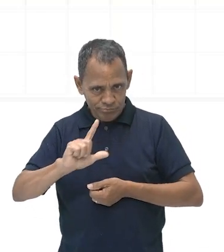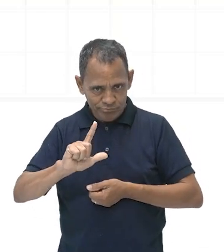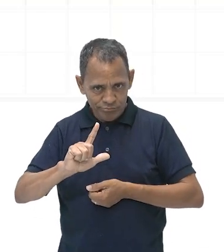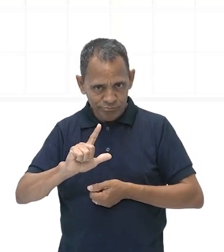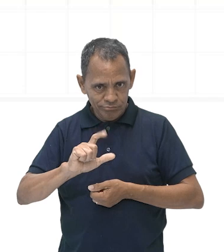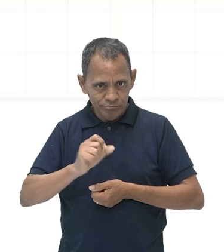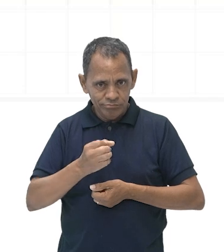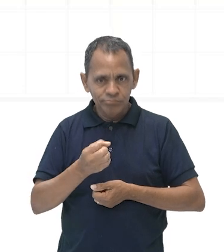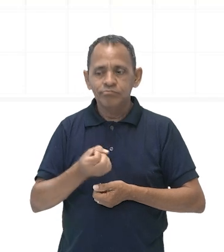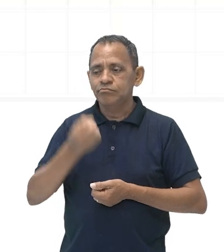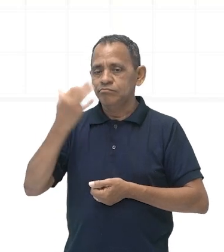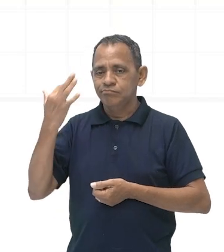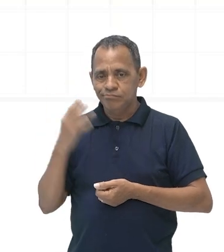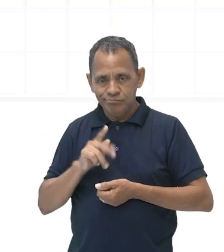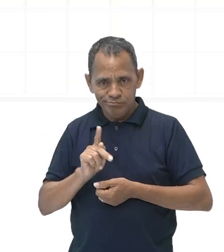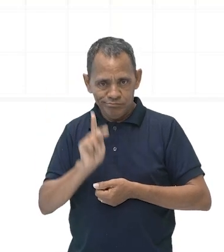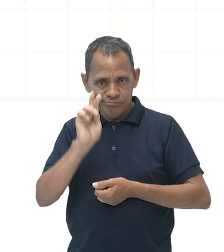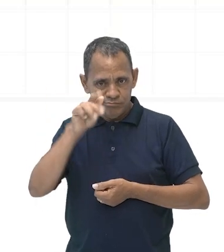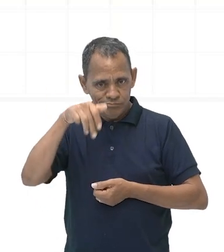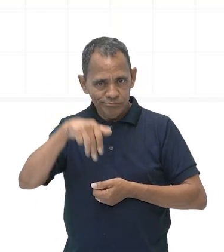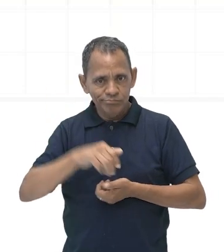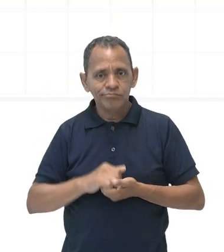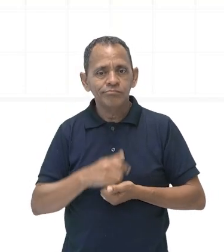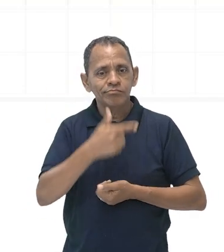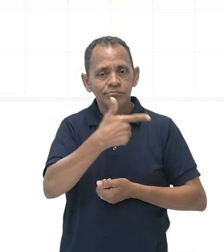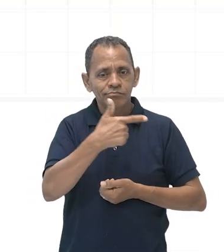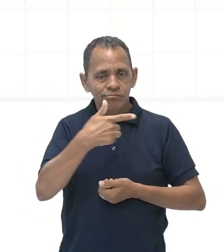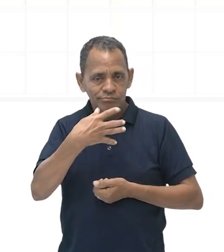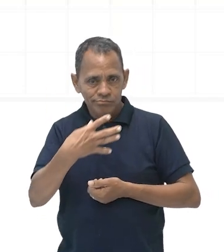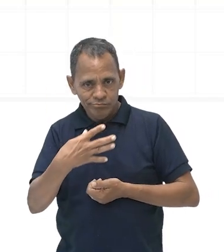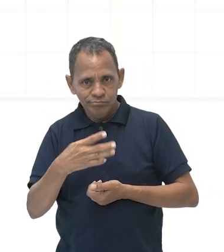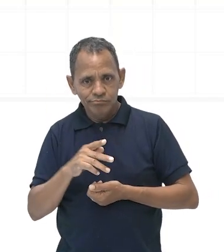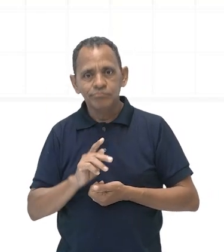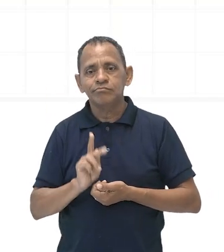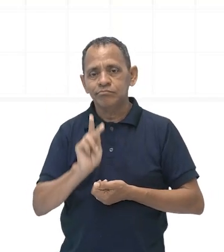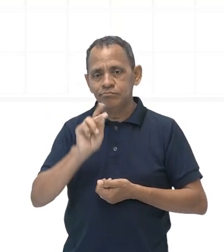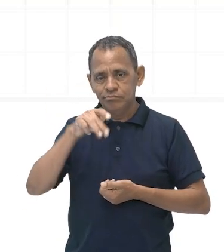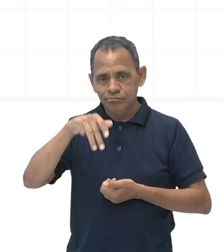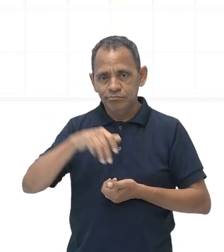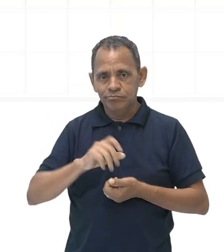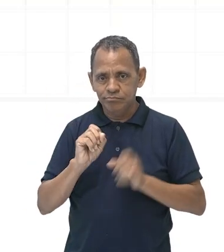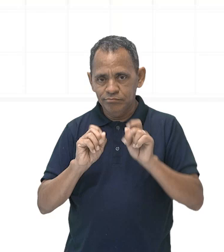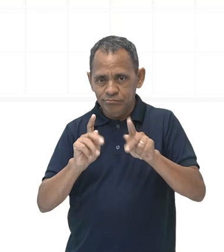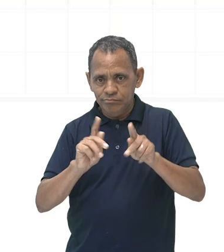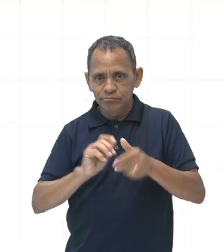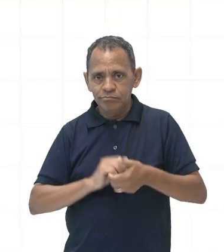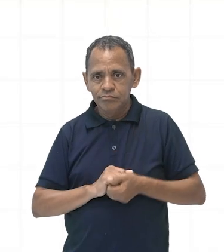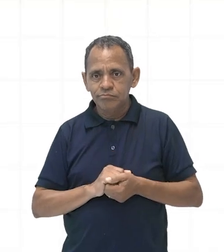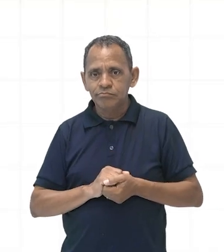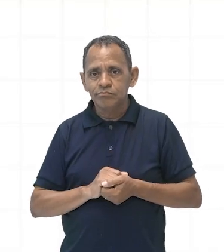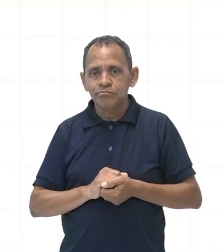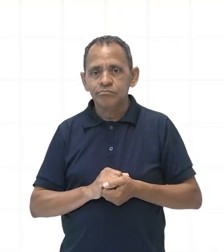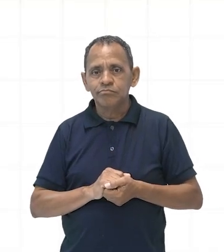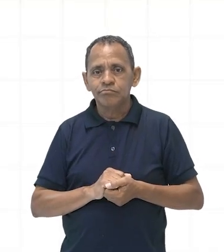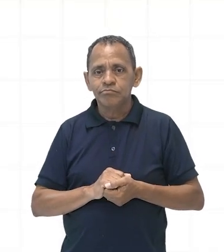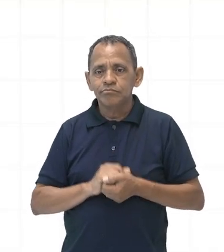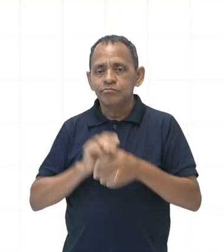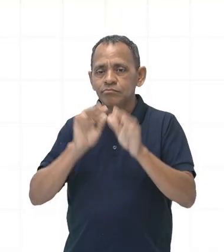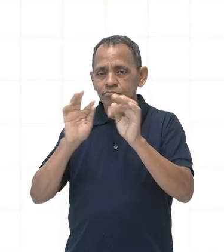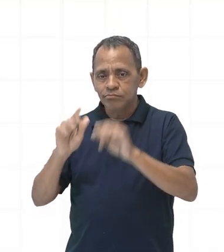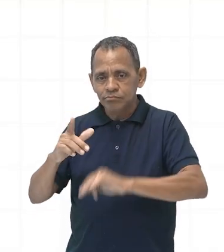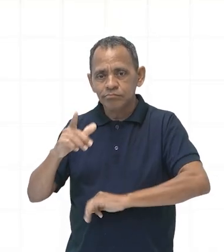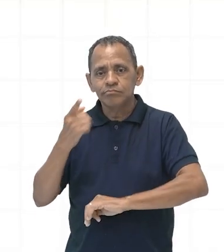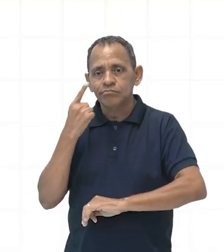a quantidade de quilômetros vai ser de 224, certo? Muito bem. E para finalizar, a gente